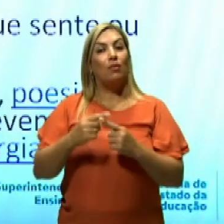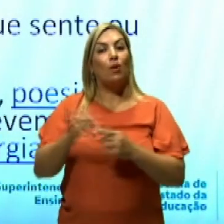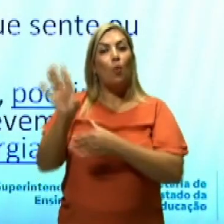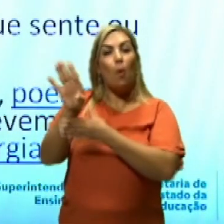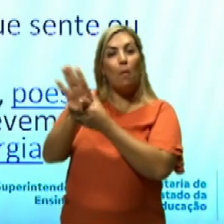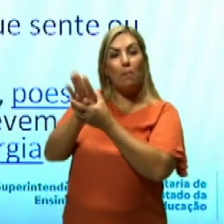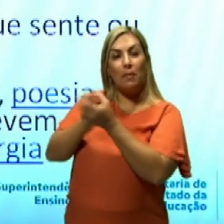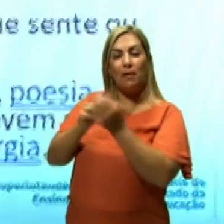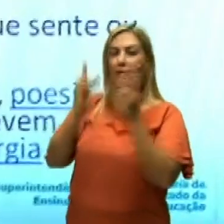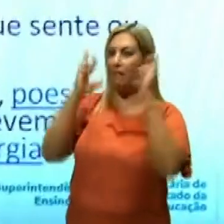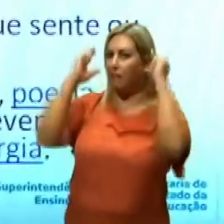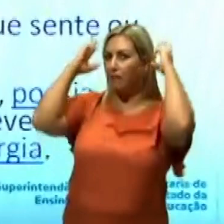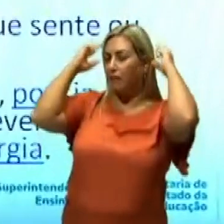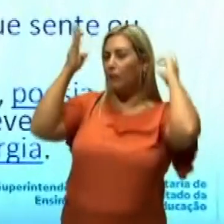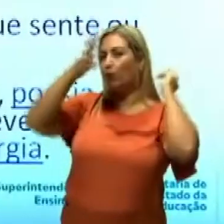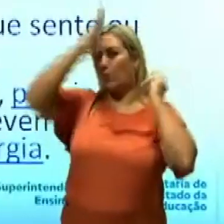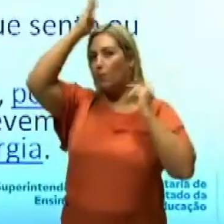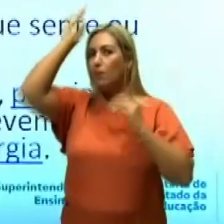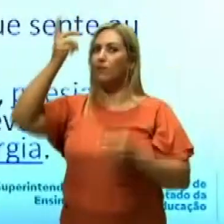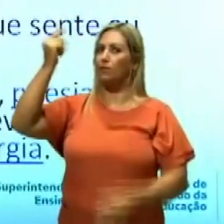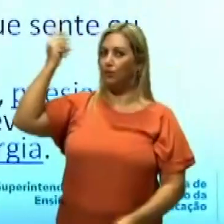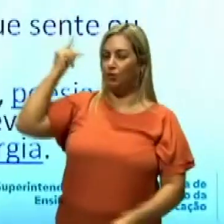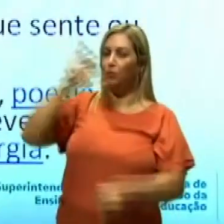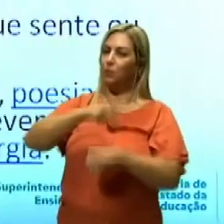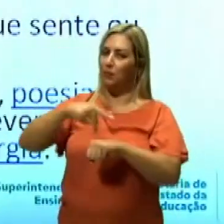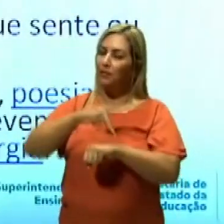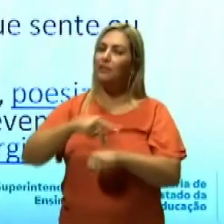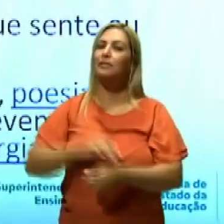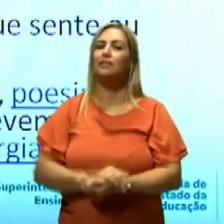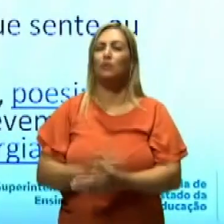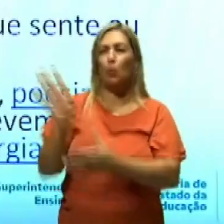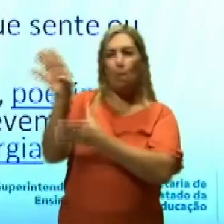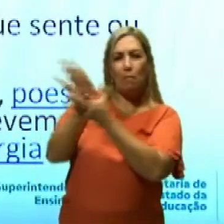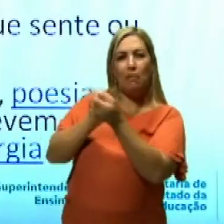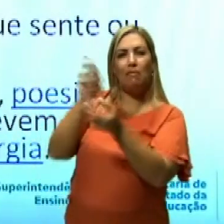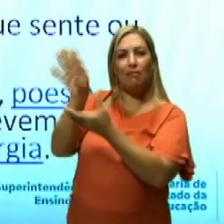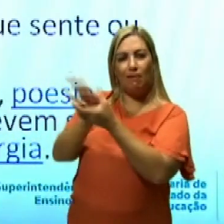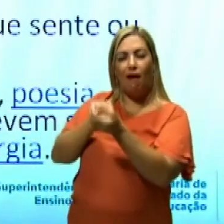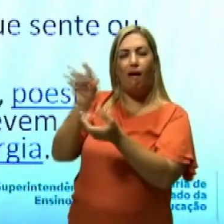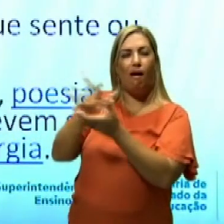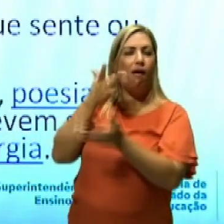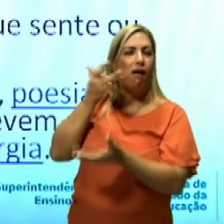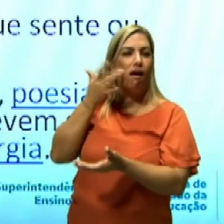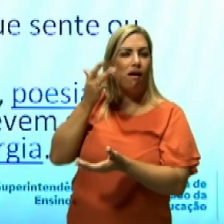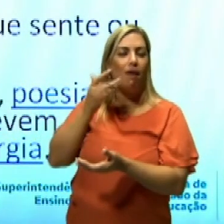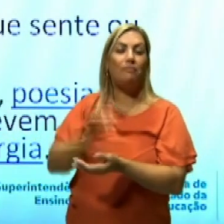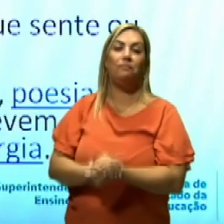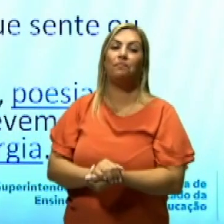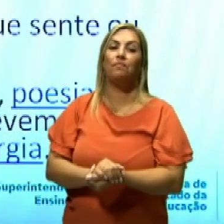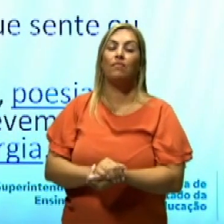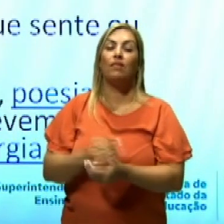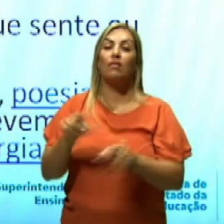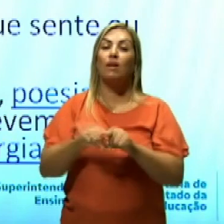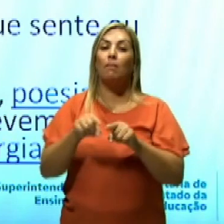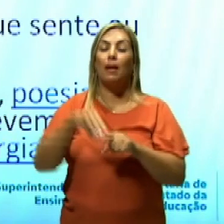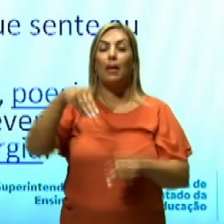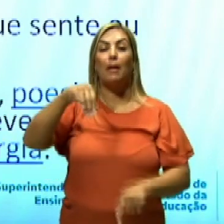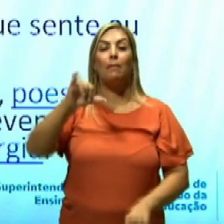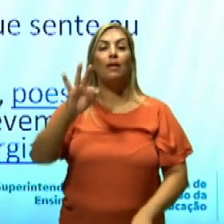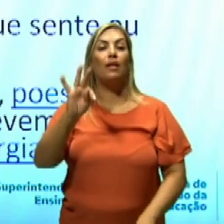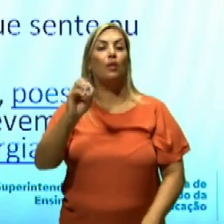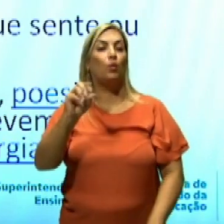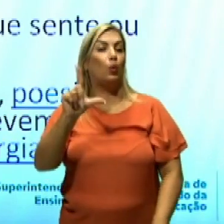imita os gregos e os romanos da antiguidade né então ele vai usar muito o que nós falamos da mitologia